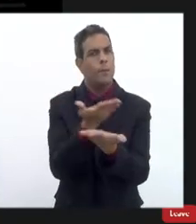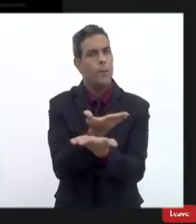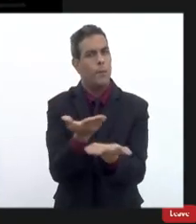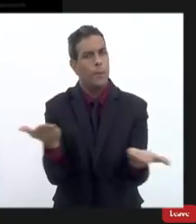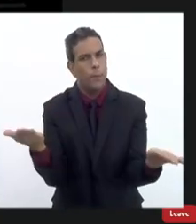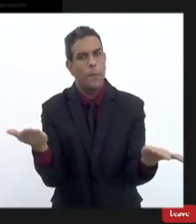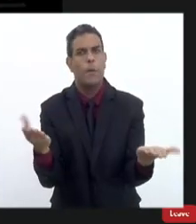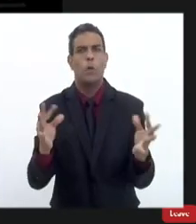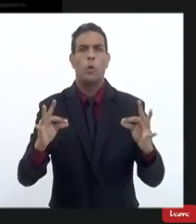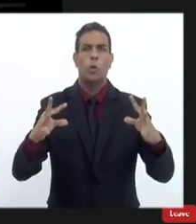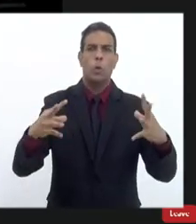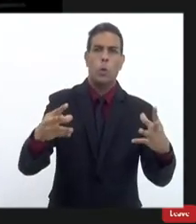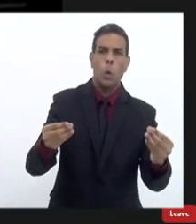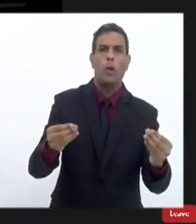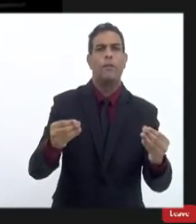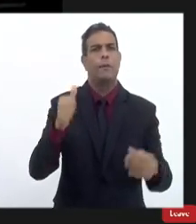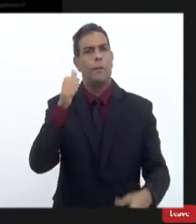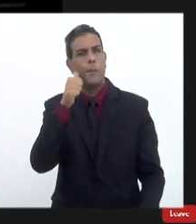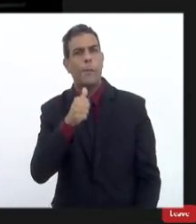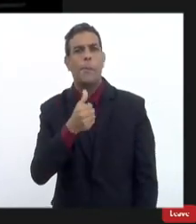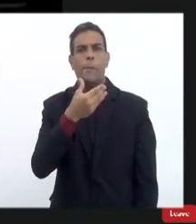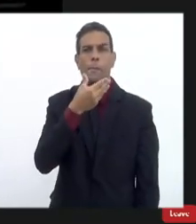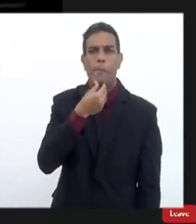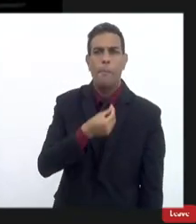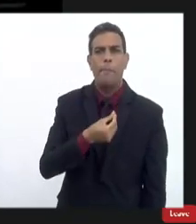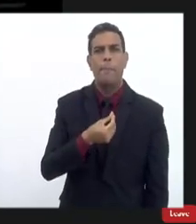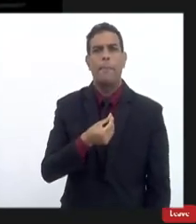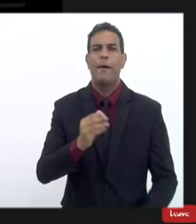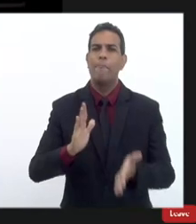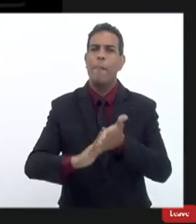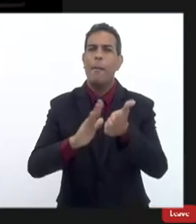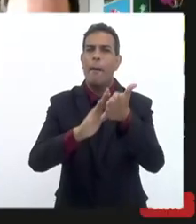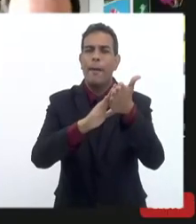a todas e todes, e viva Paulo Freire!